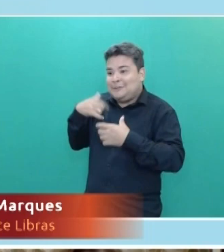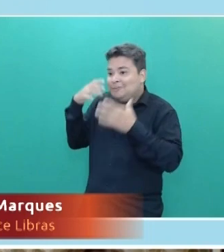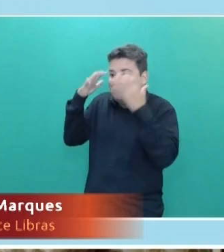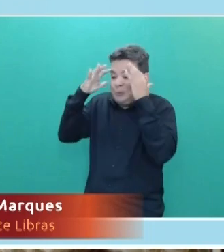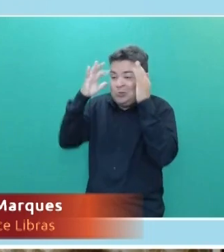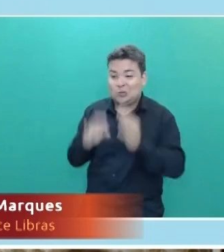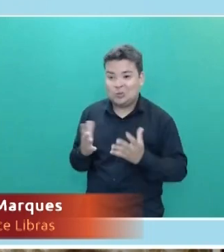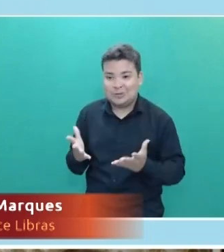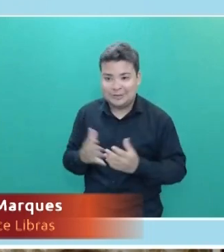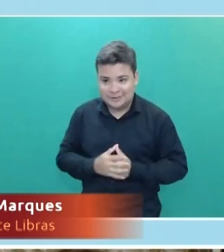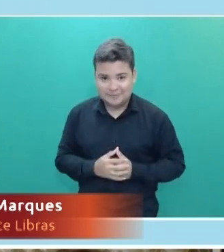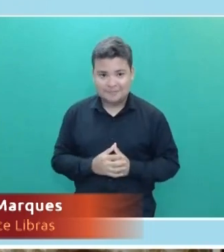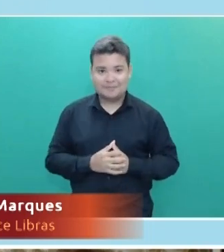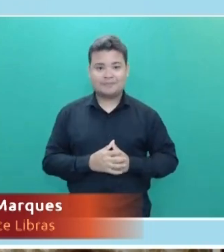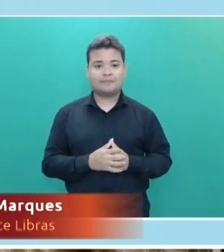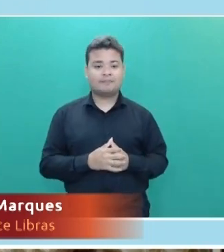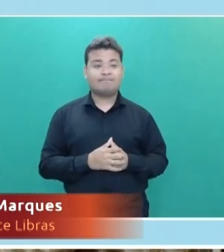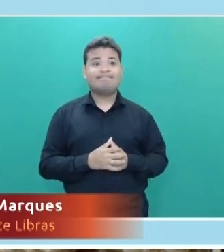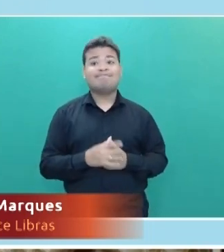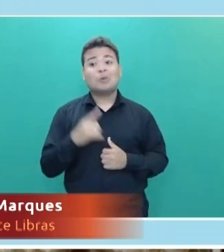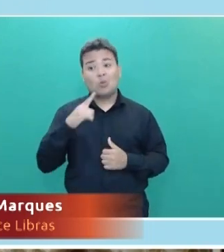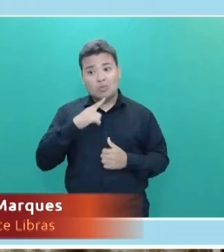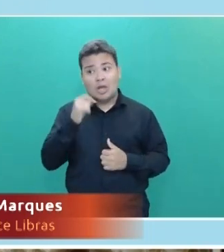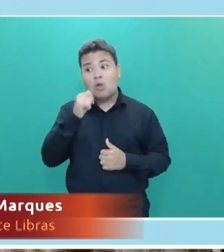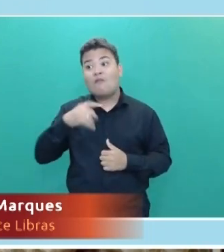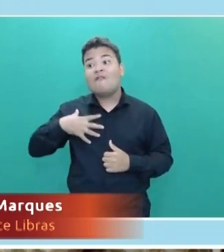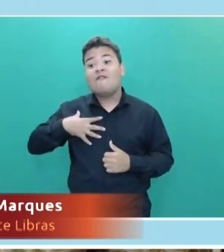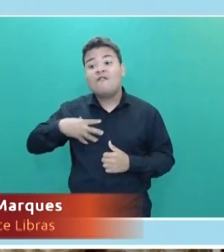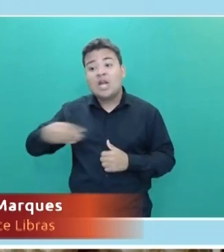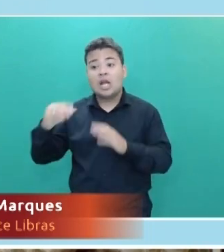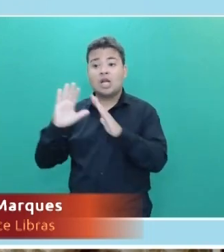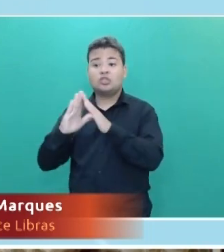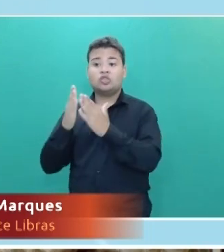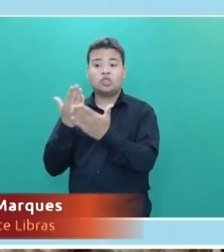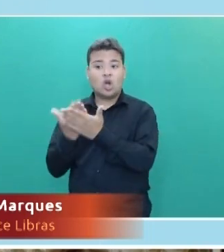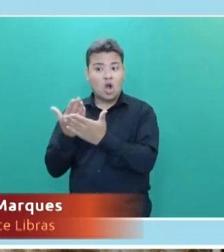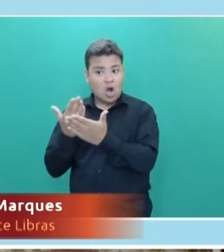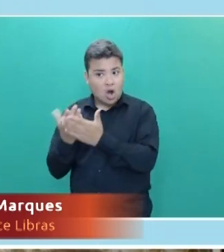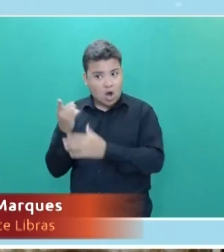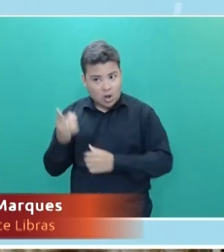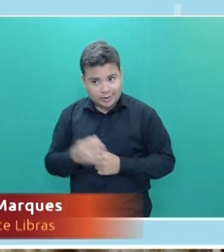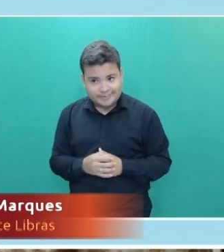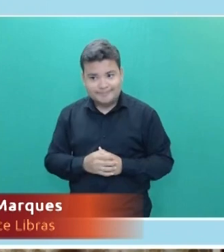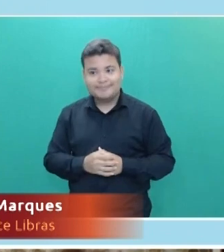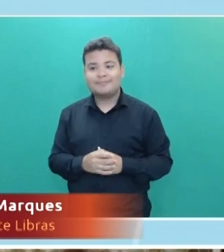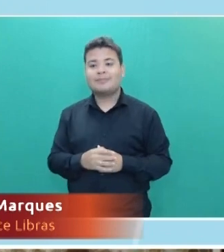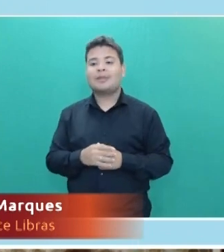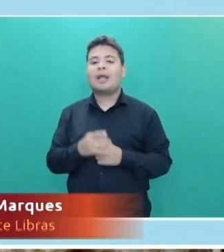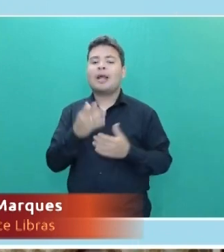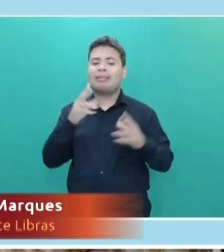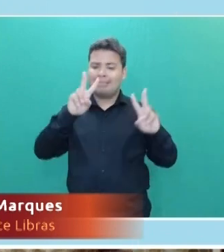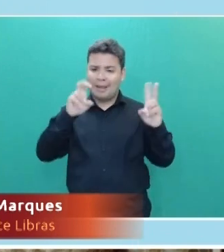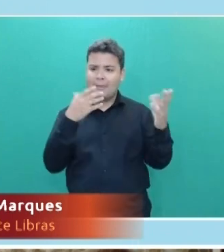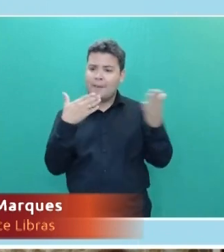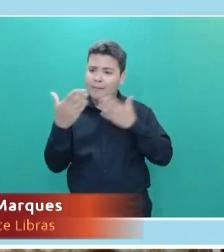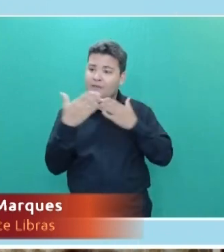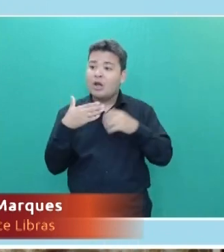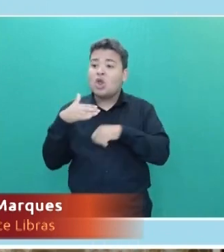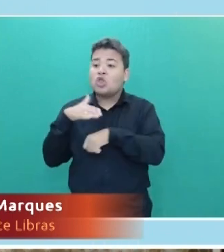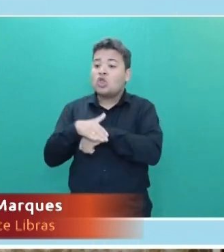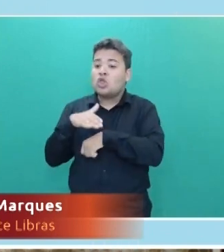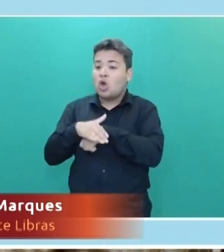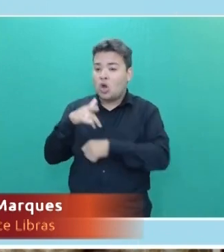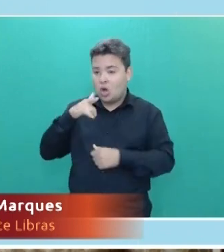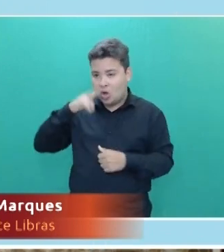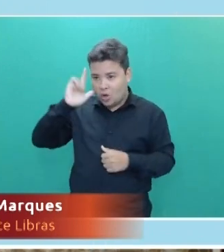Eu tenho filhas na escola, e minhas filhas hoje na escola, nós começamos essa conversa ontem à noite, né? Se elas iriam